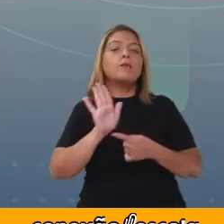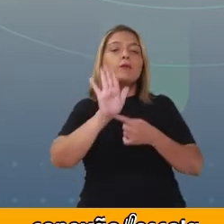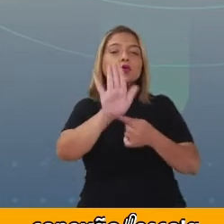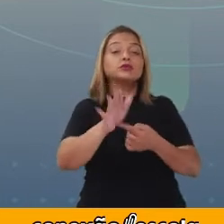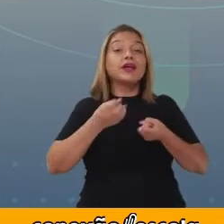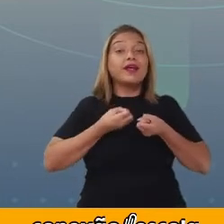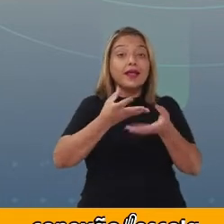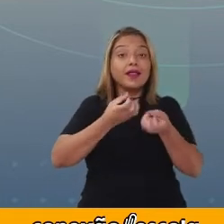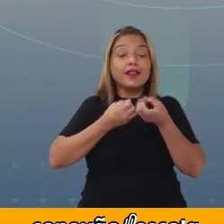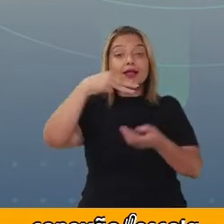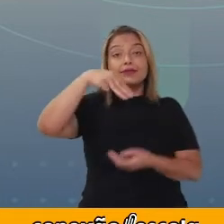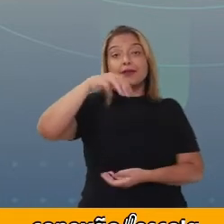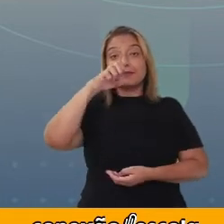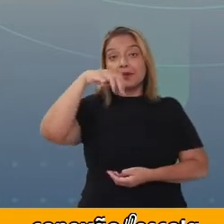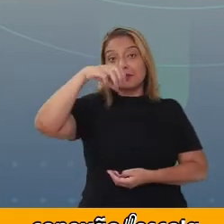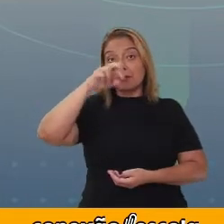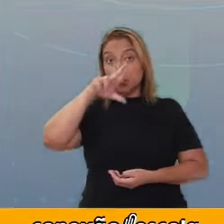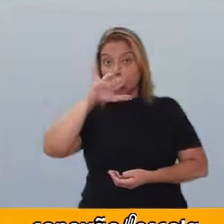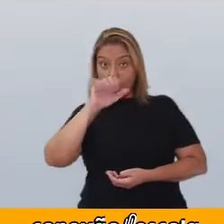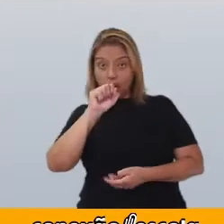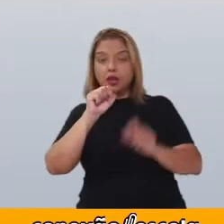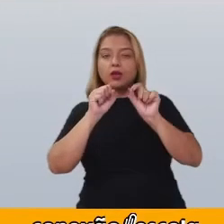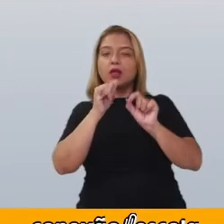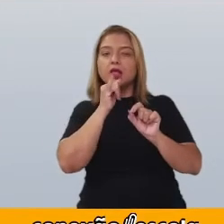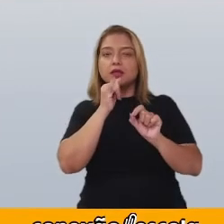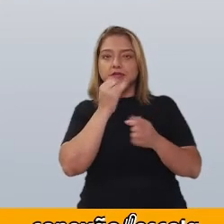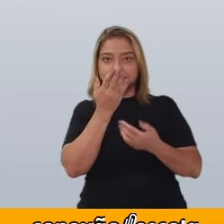de memória. Vejam esse exemplo.